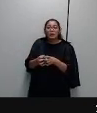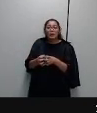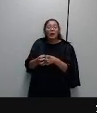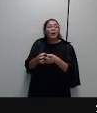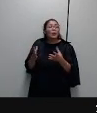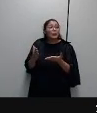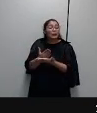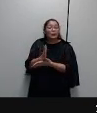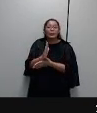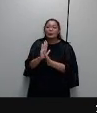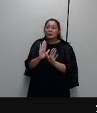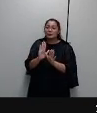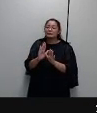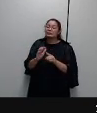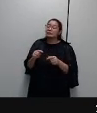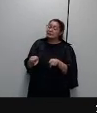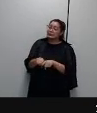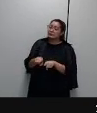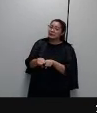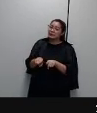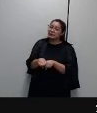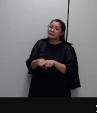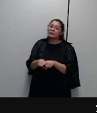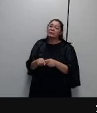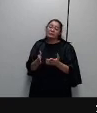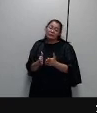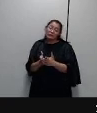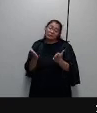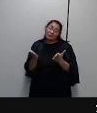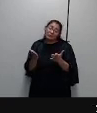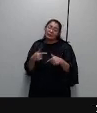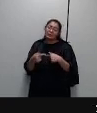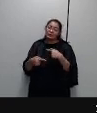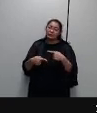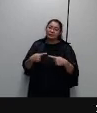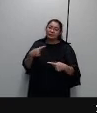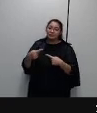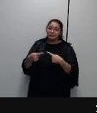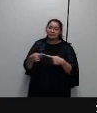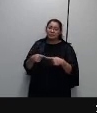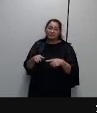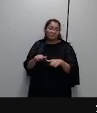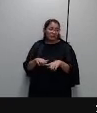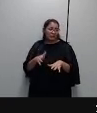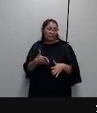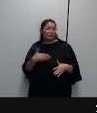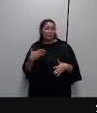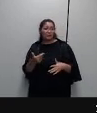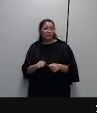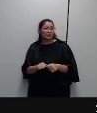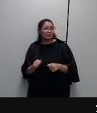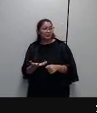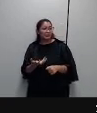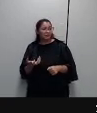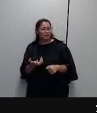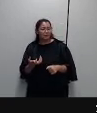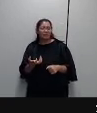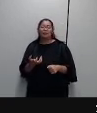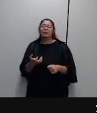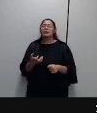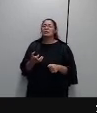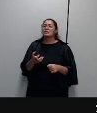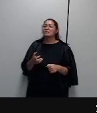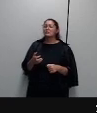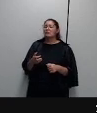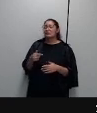natureza não tributária dormir parece que a questão essa questão não exige exame de prova então é por isso